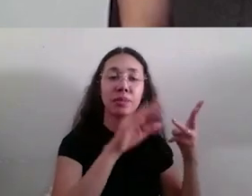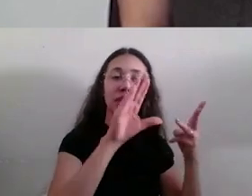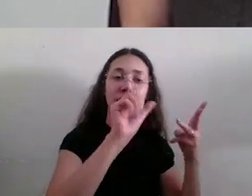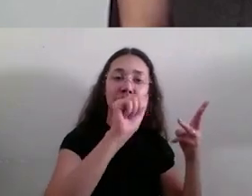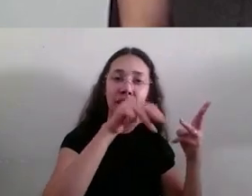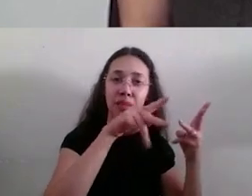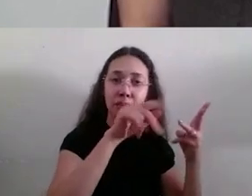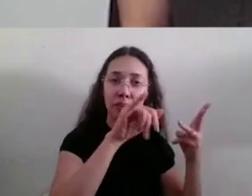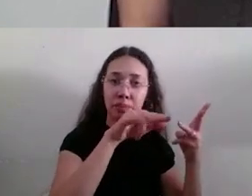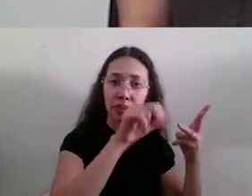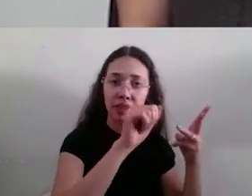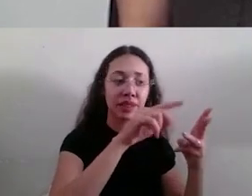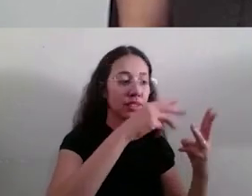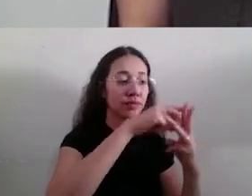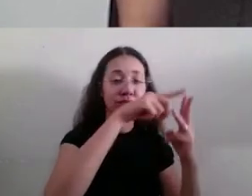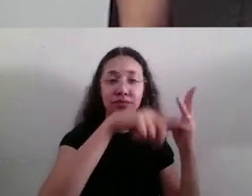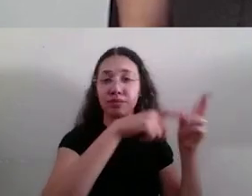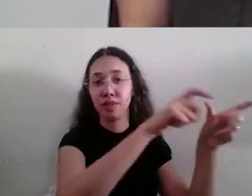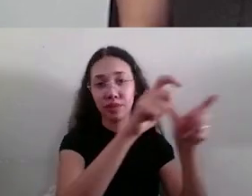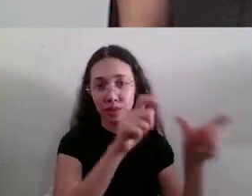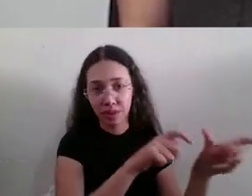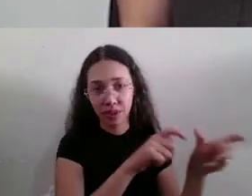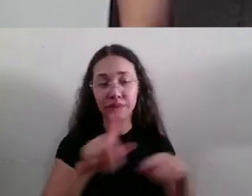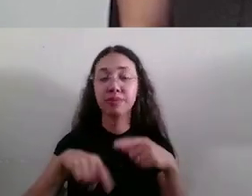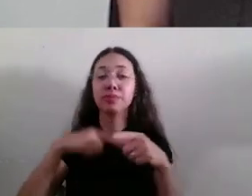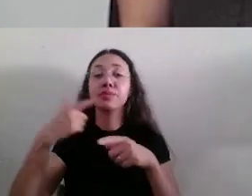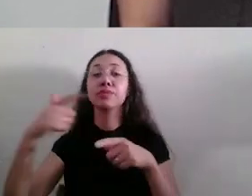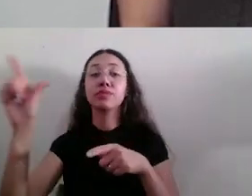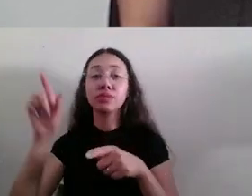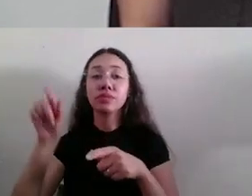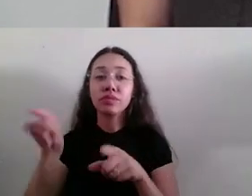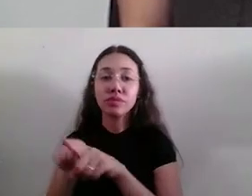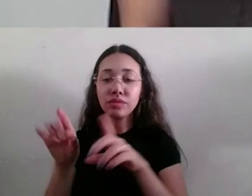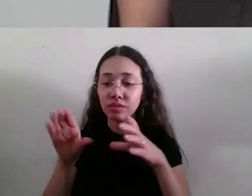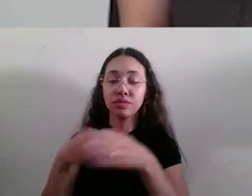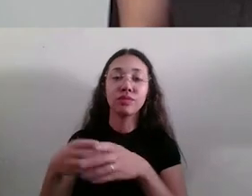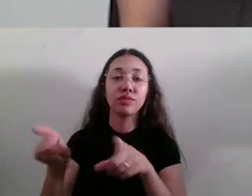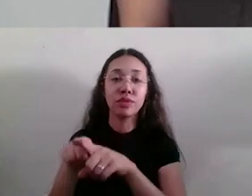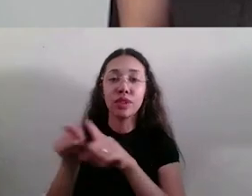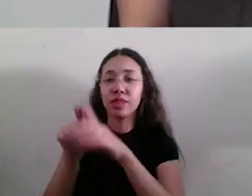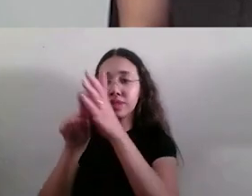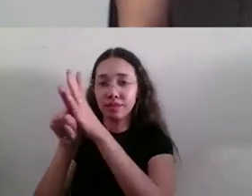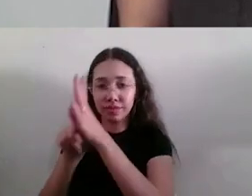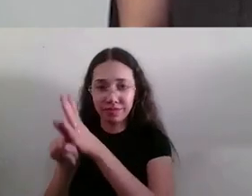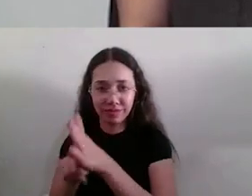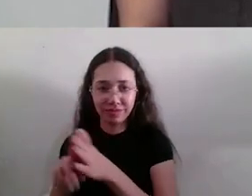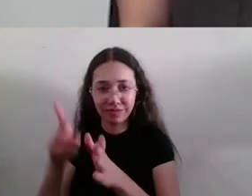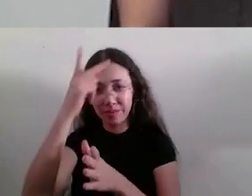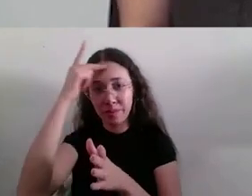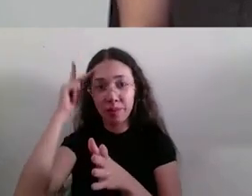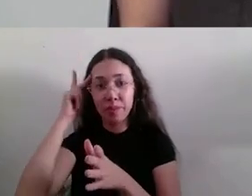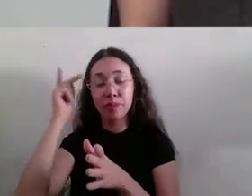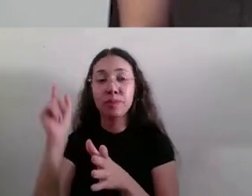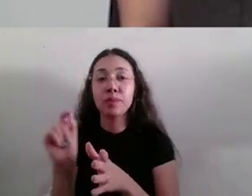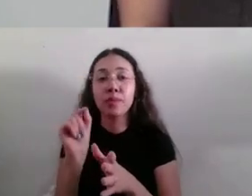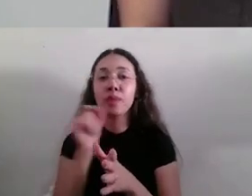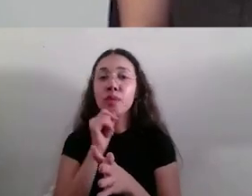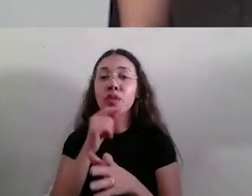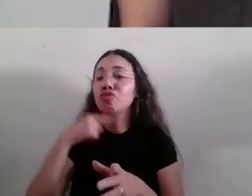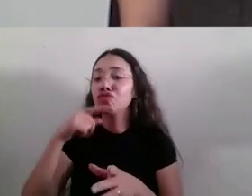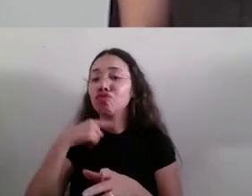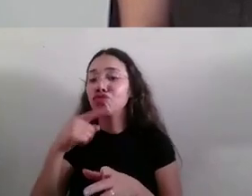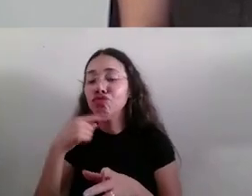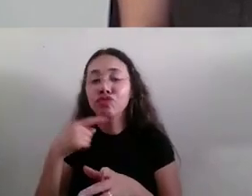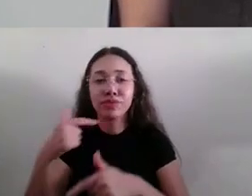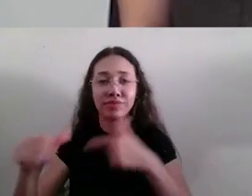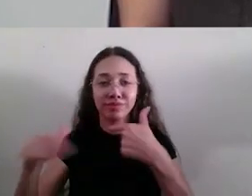as perícias e, posteriormente, realizar o julgamento dos processos. O núcleo de incapacidade foi formado pela doutora Maria Vitória, que